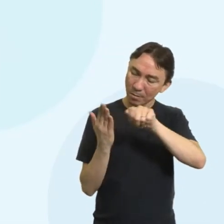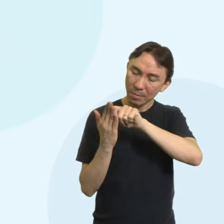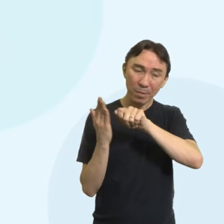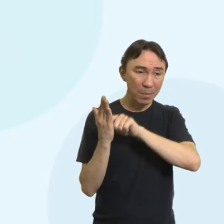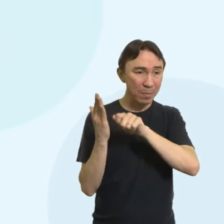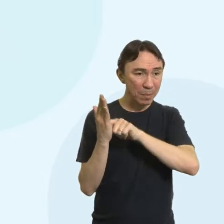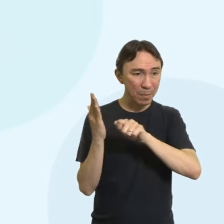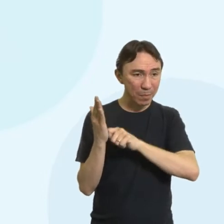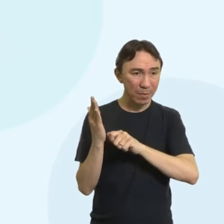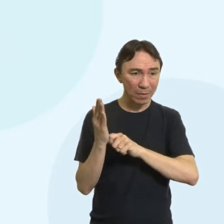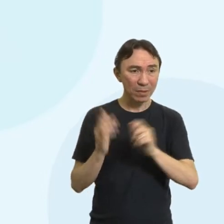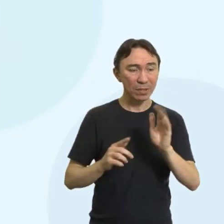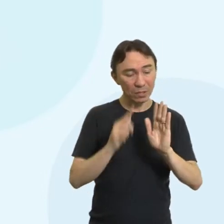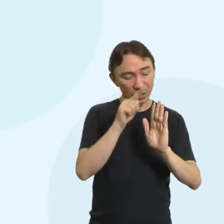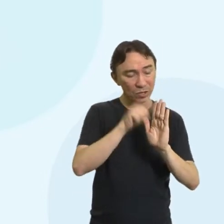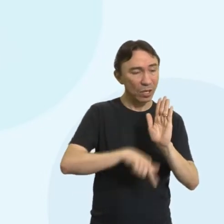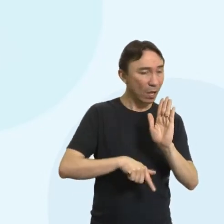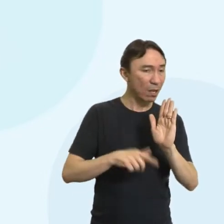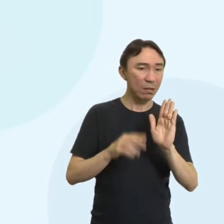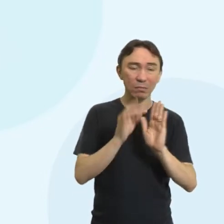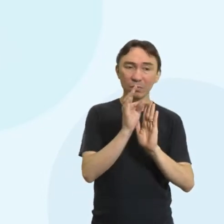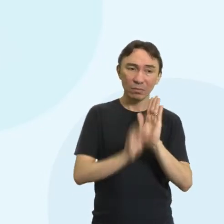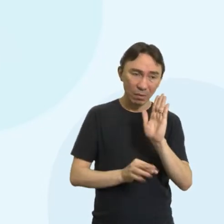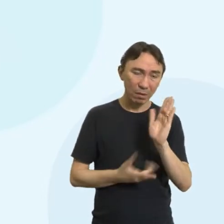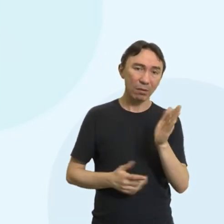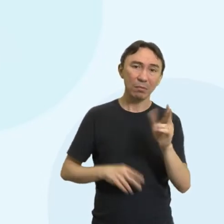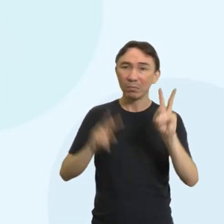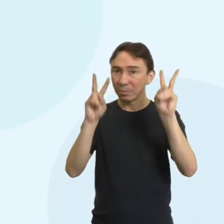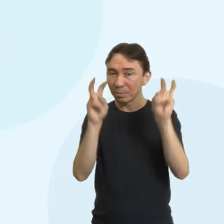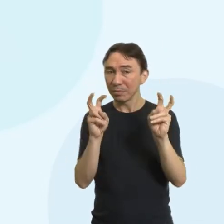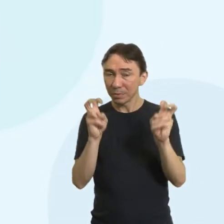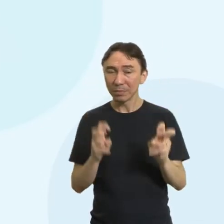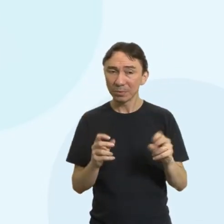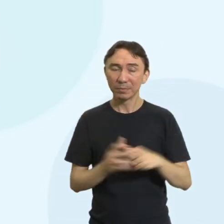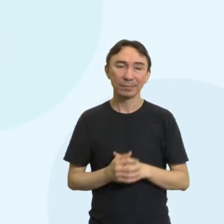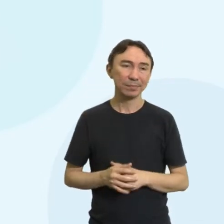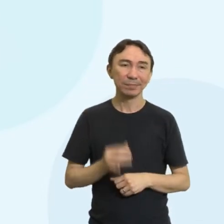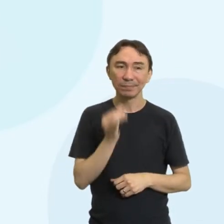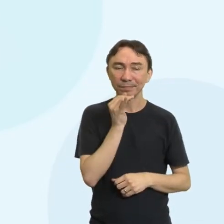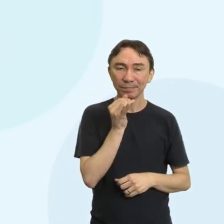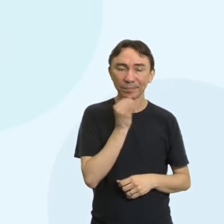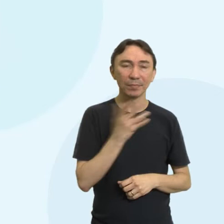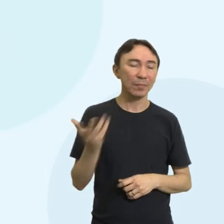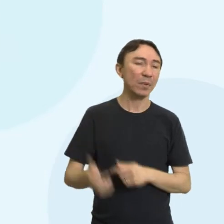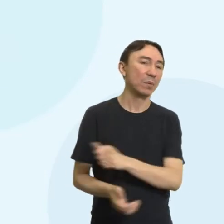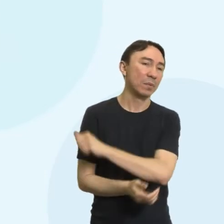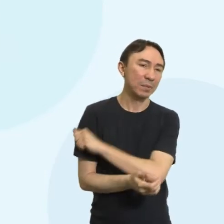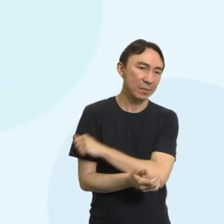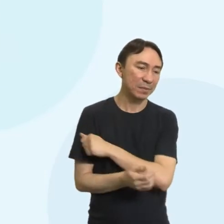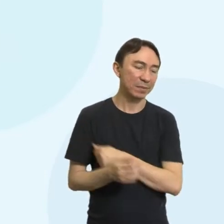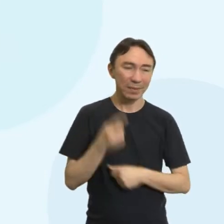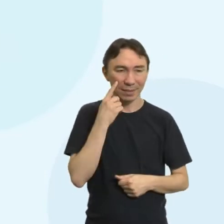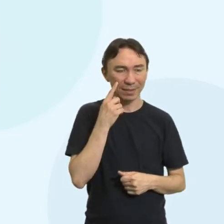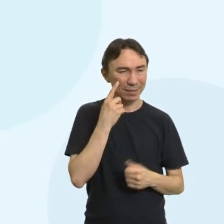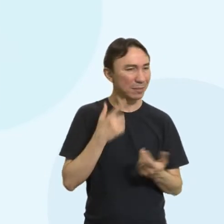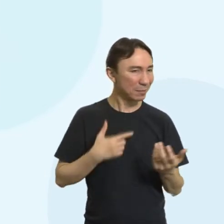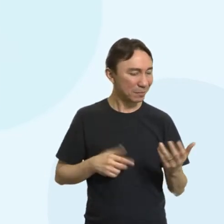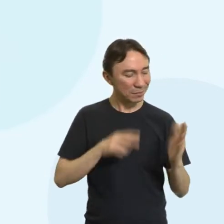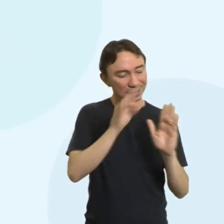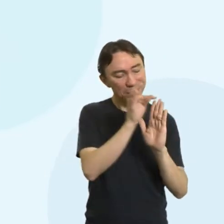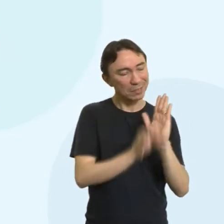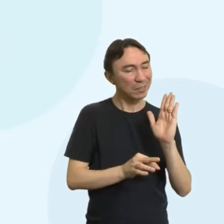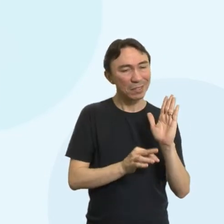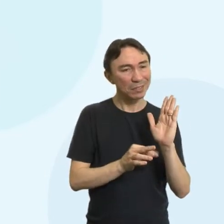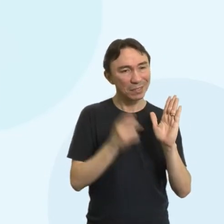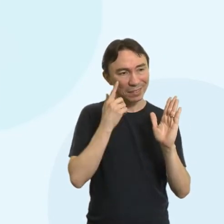fazer inferências a partir dos textos. Se o estudante começa a ler um texto como A Raposa e as Uvas. Que tipo de texto será